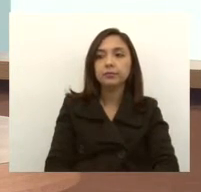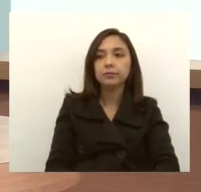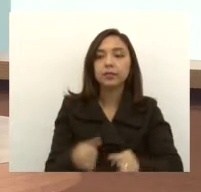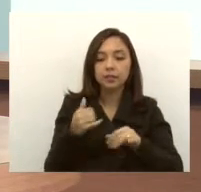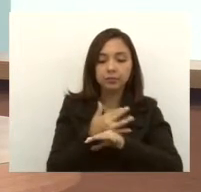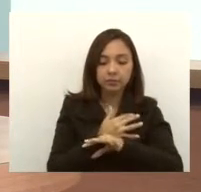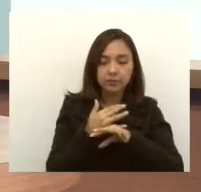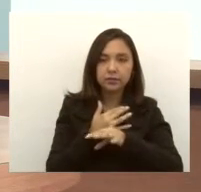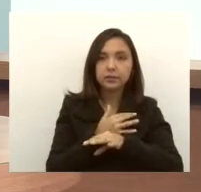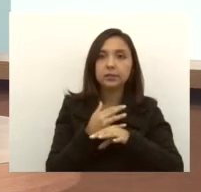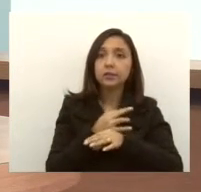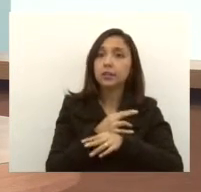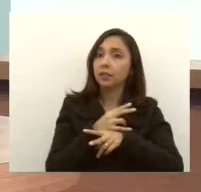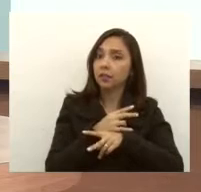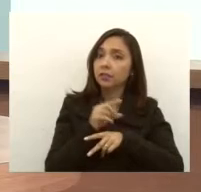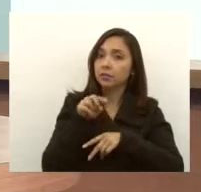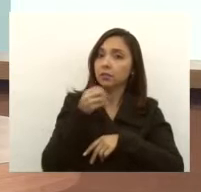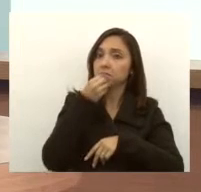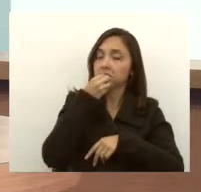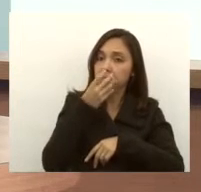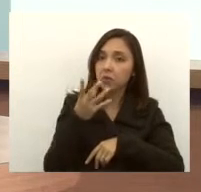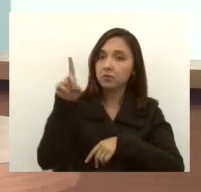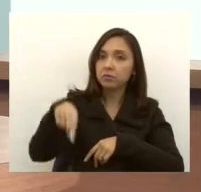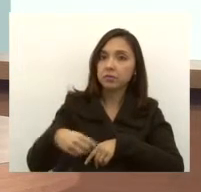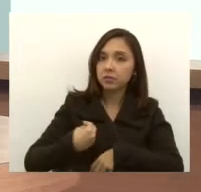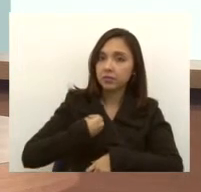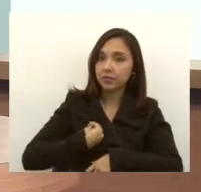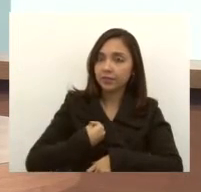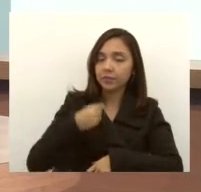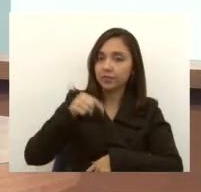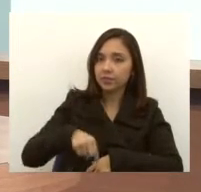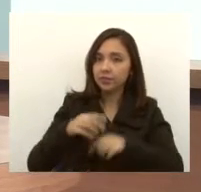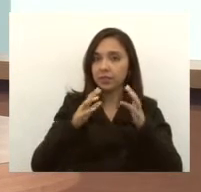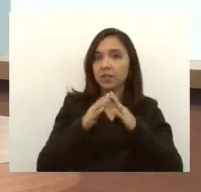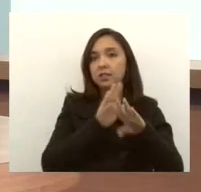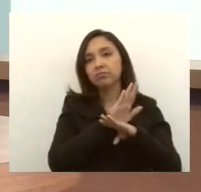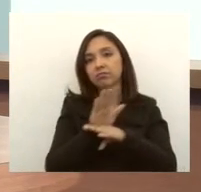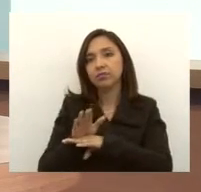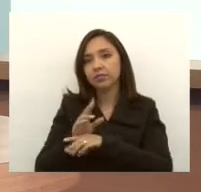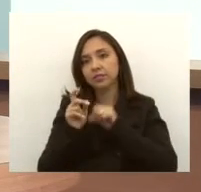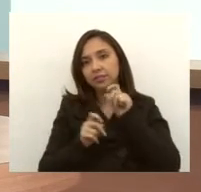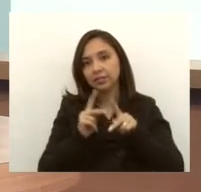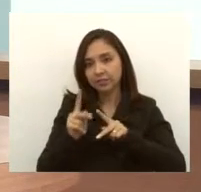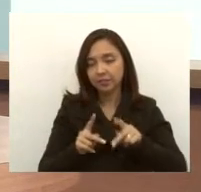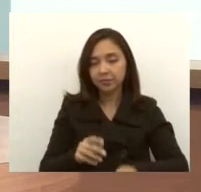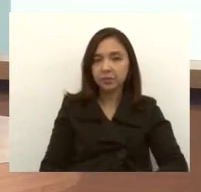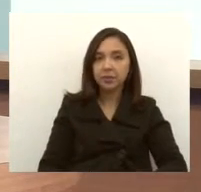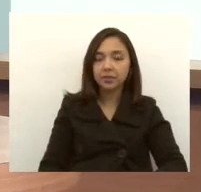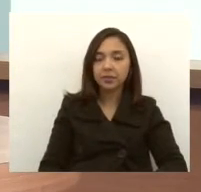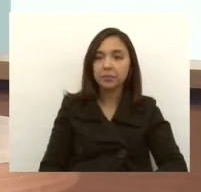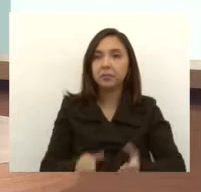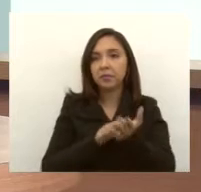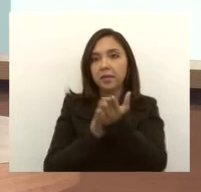cidade de Guarulhos ganha com a sua presença nesta casa. Parabéns, vereador, a população